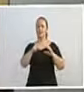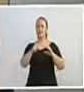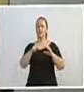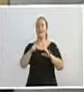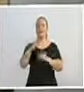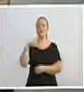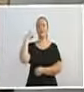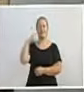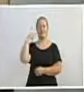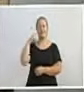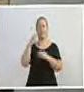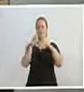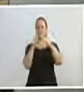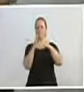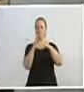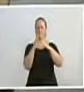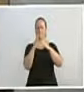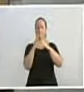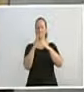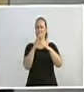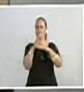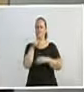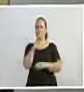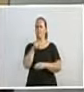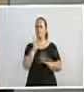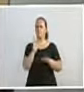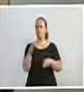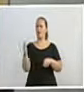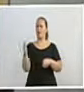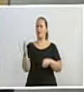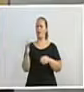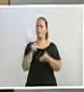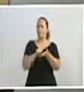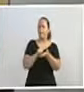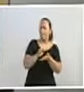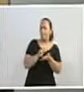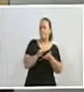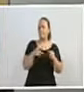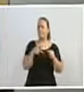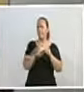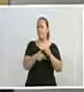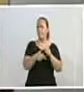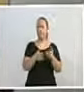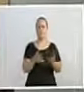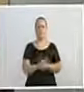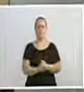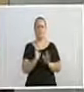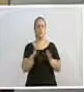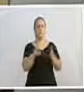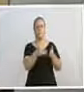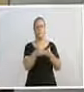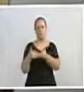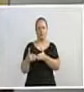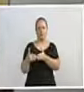né? Não vi ninguém falando dele, né? Foi cassado, já foi afastado da presidência, assumiu o outro lá, que